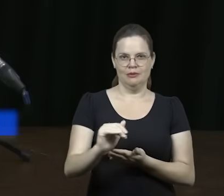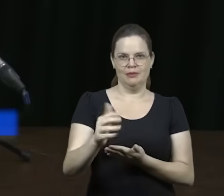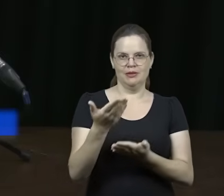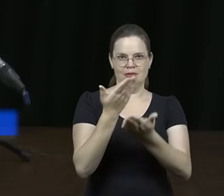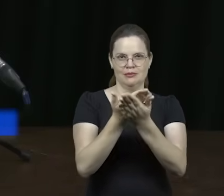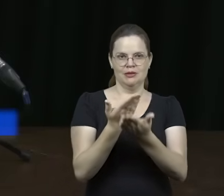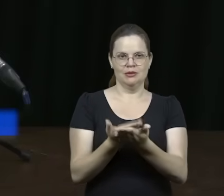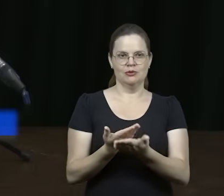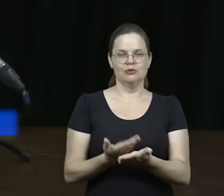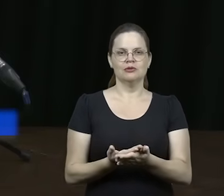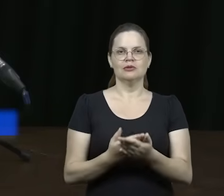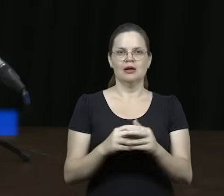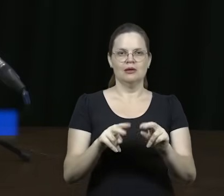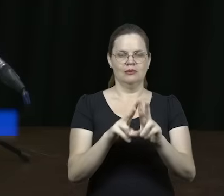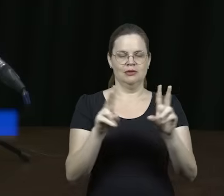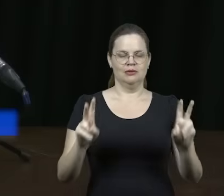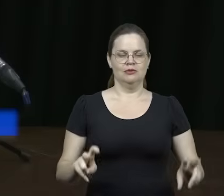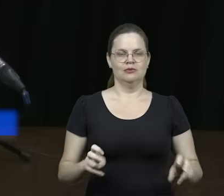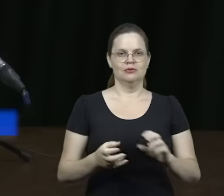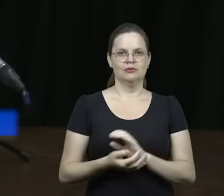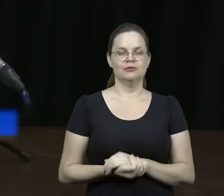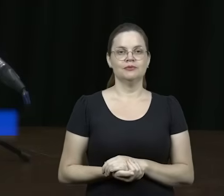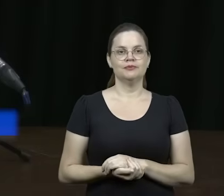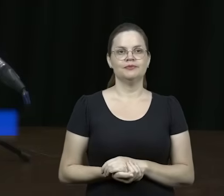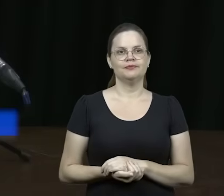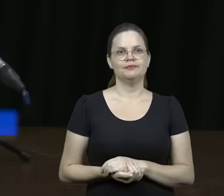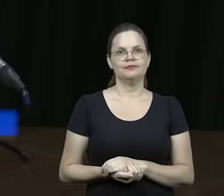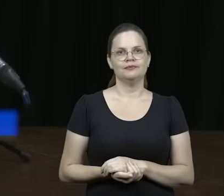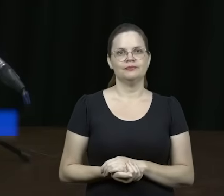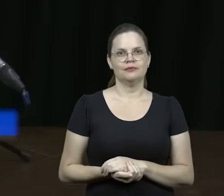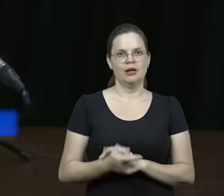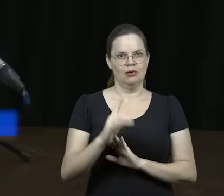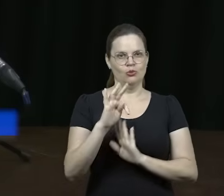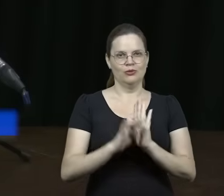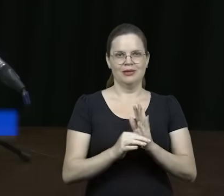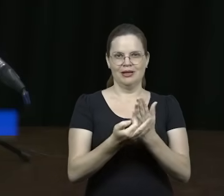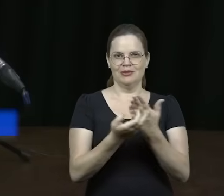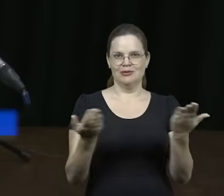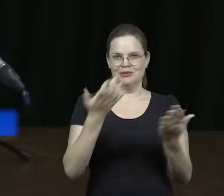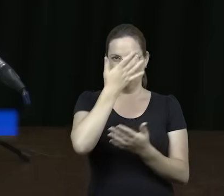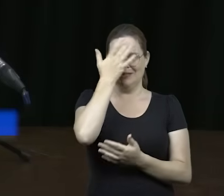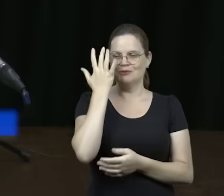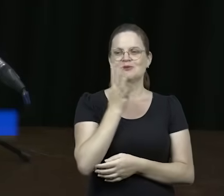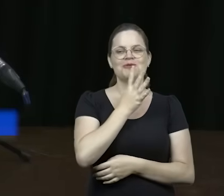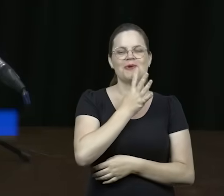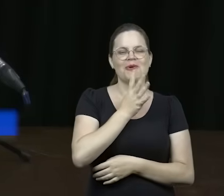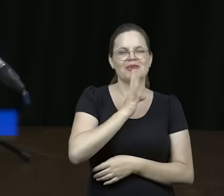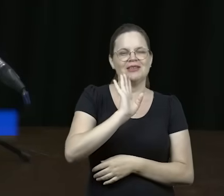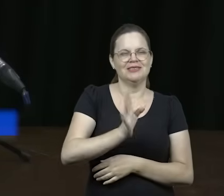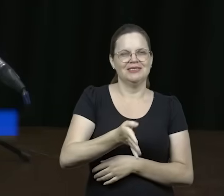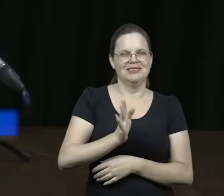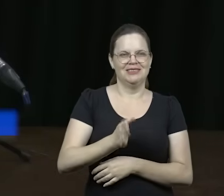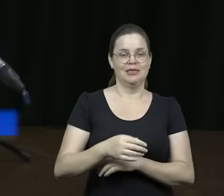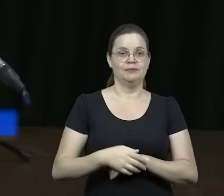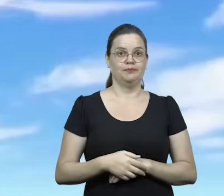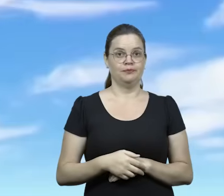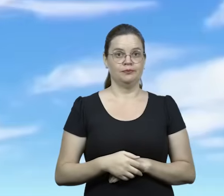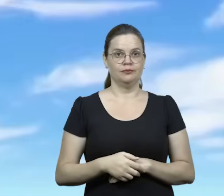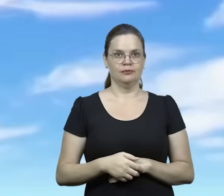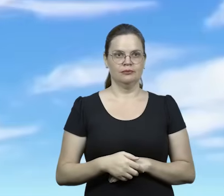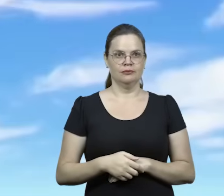nossas considerações iniciais. Diz assim, é um texto muito conhecido, pastor Leonardo? Diz